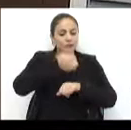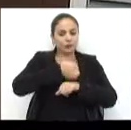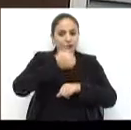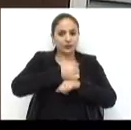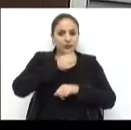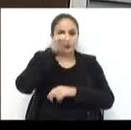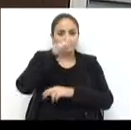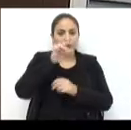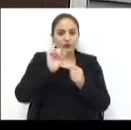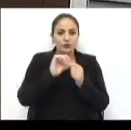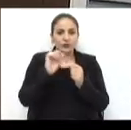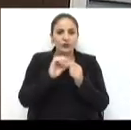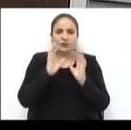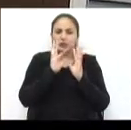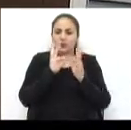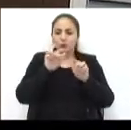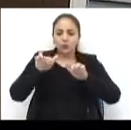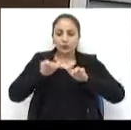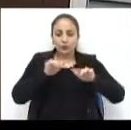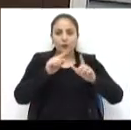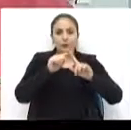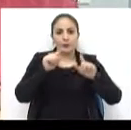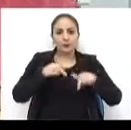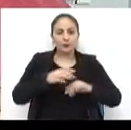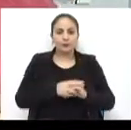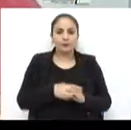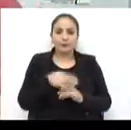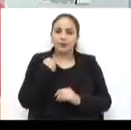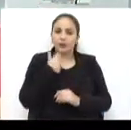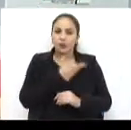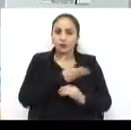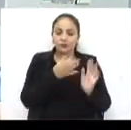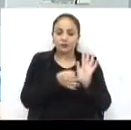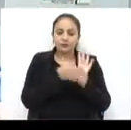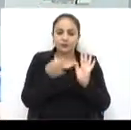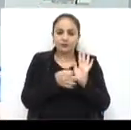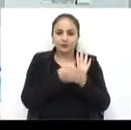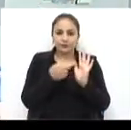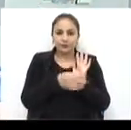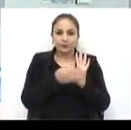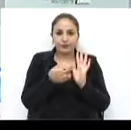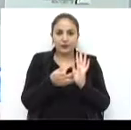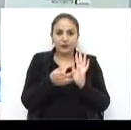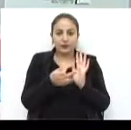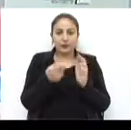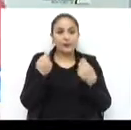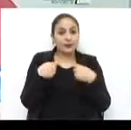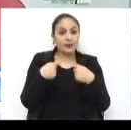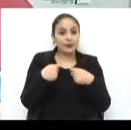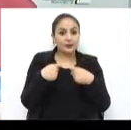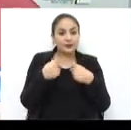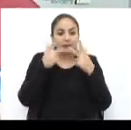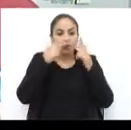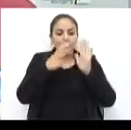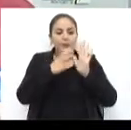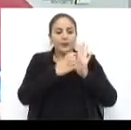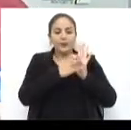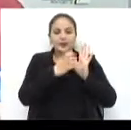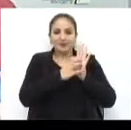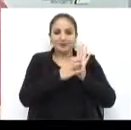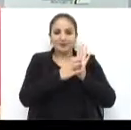seja estendida para todos os espaços públicos. A nossa indicação, ela pretende